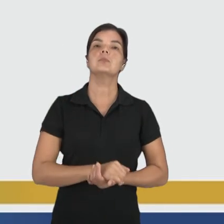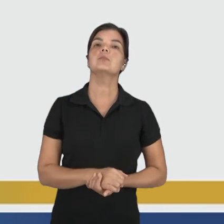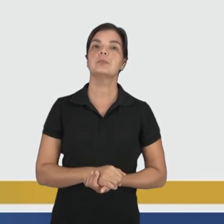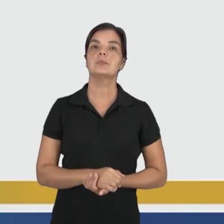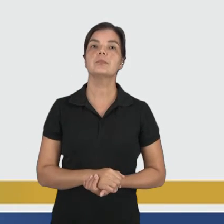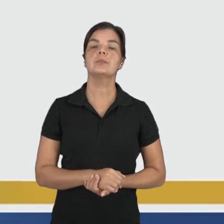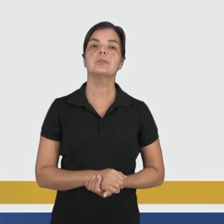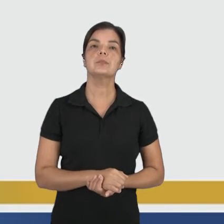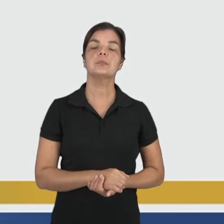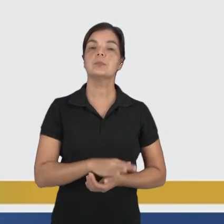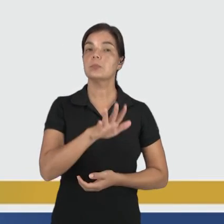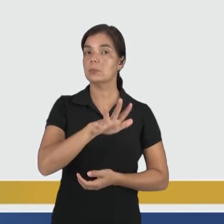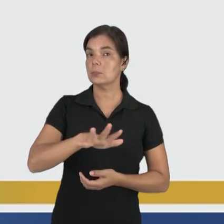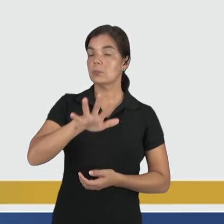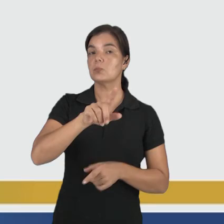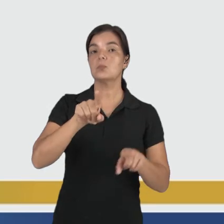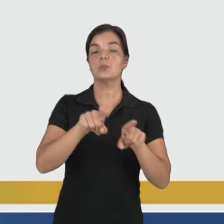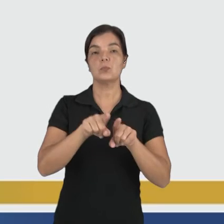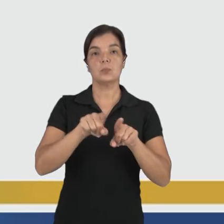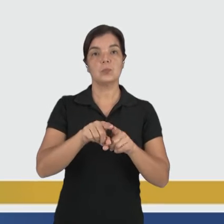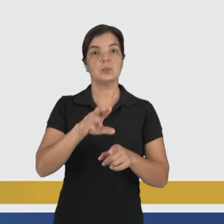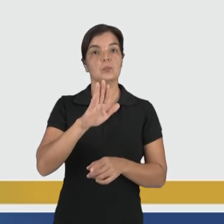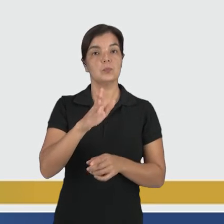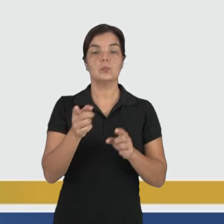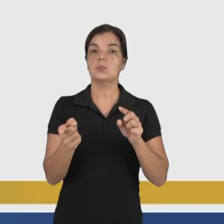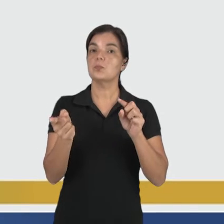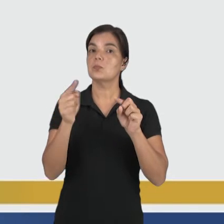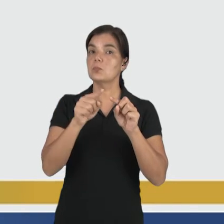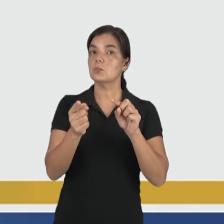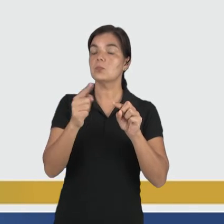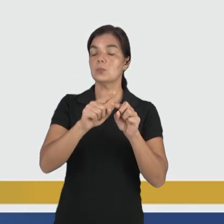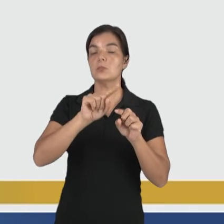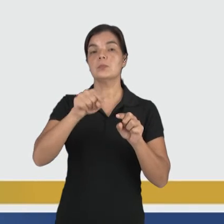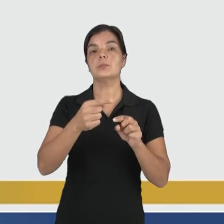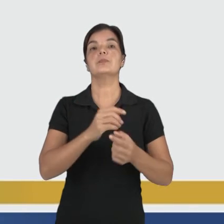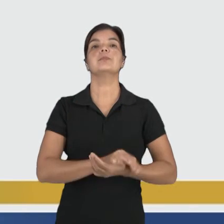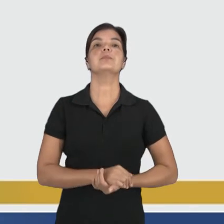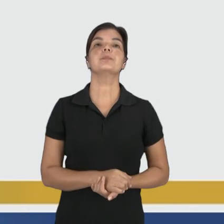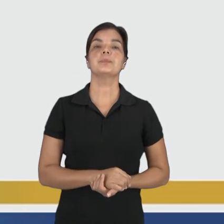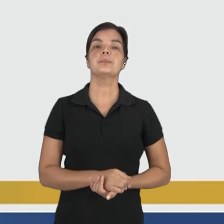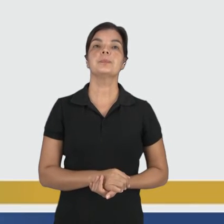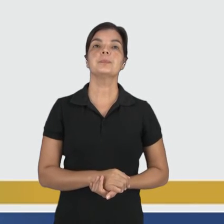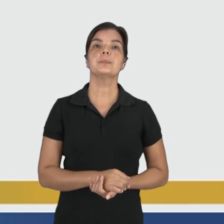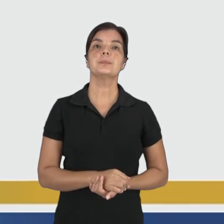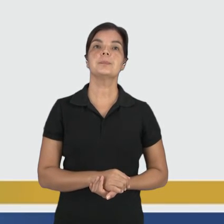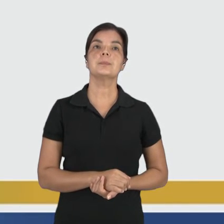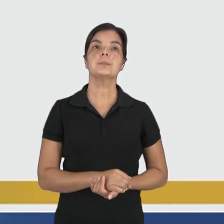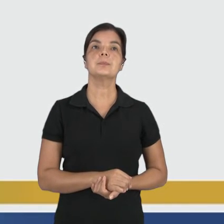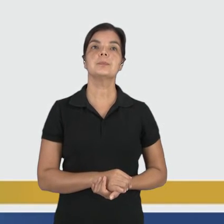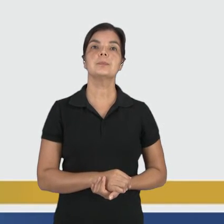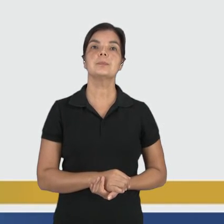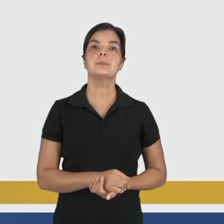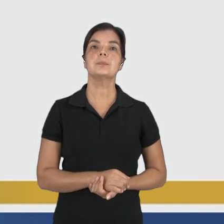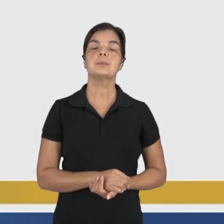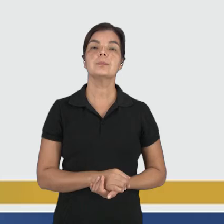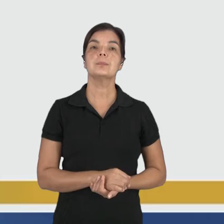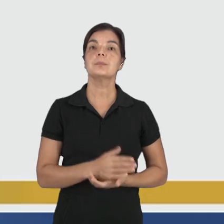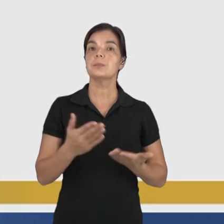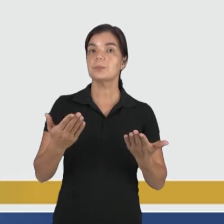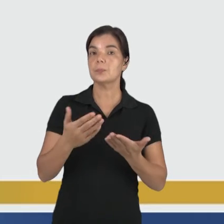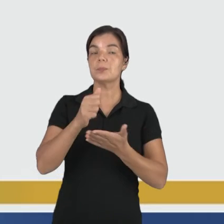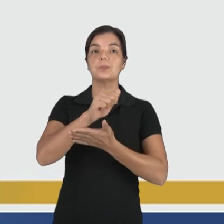comumente. Geralmente, a gente utiliza só 2 casas decimais após a vírgula, tá bom? Agora nós